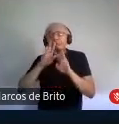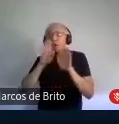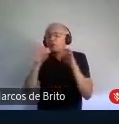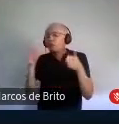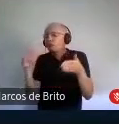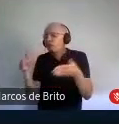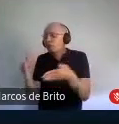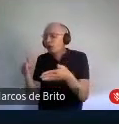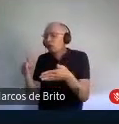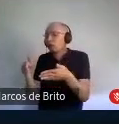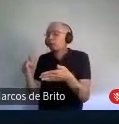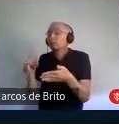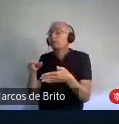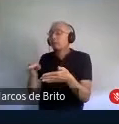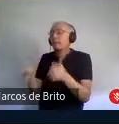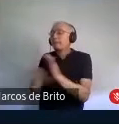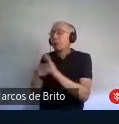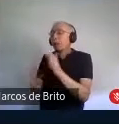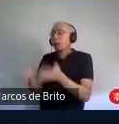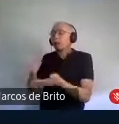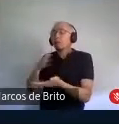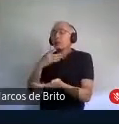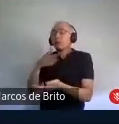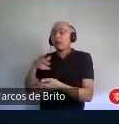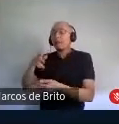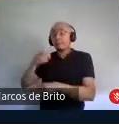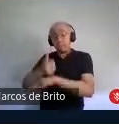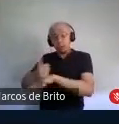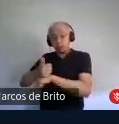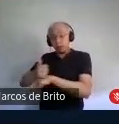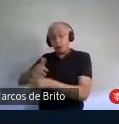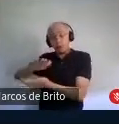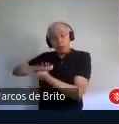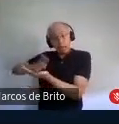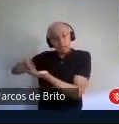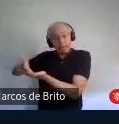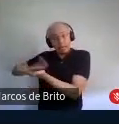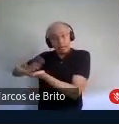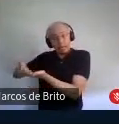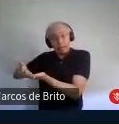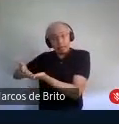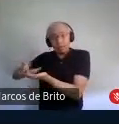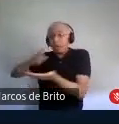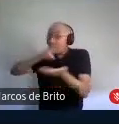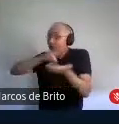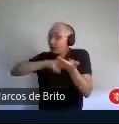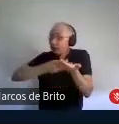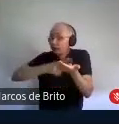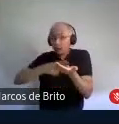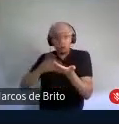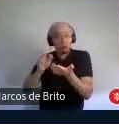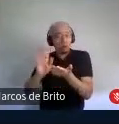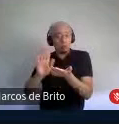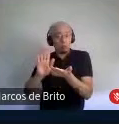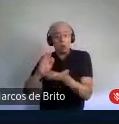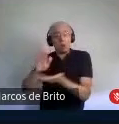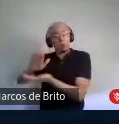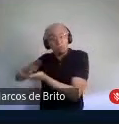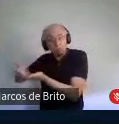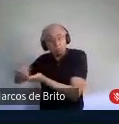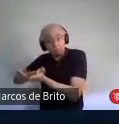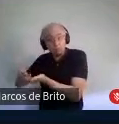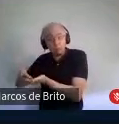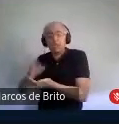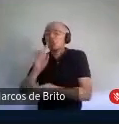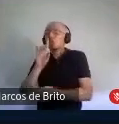focados para a formação dos profissionais intérpretes e não profissionais tradutores e intérpretes. E nós encontramos apenas